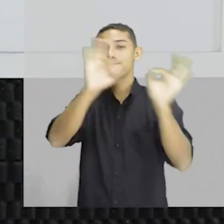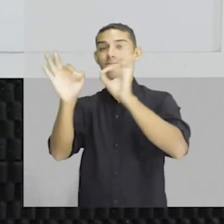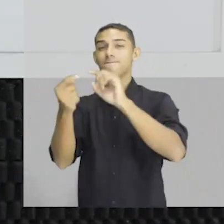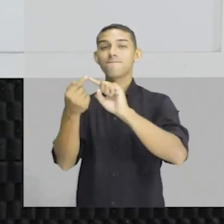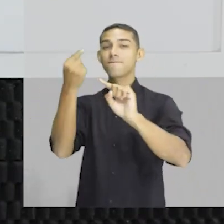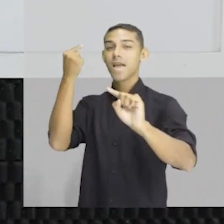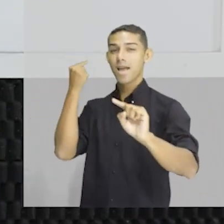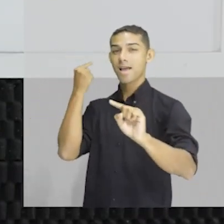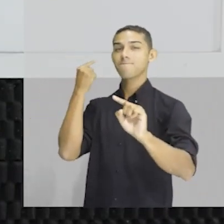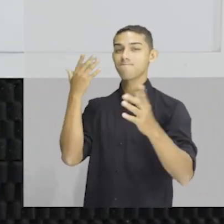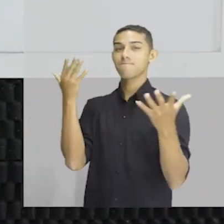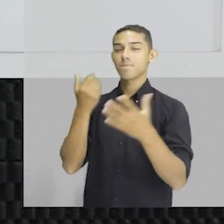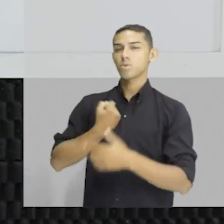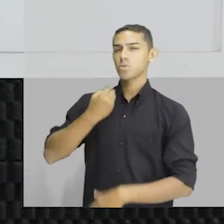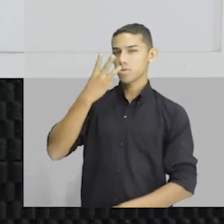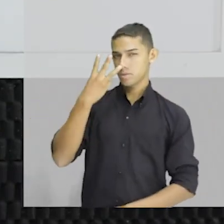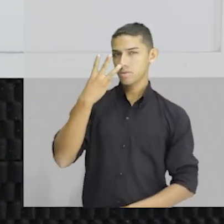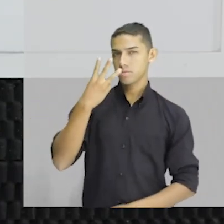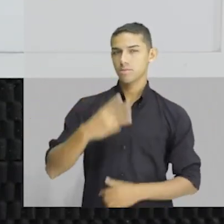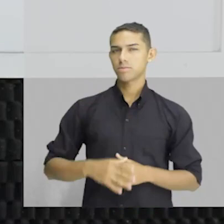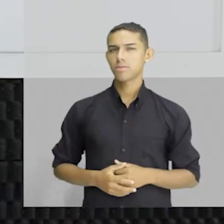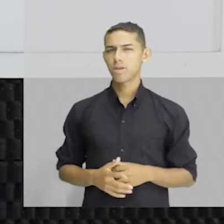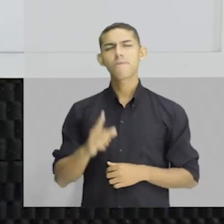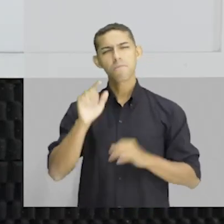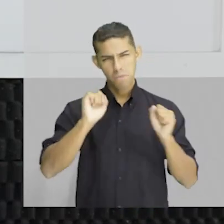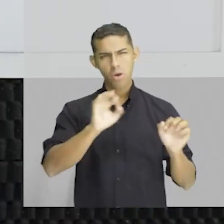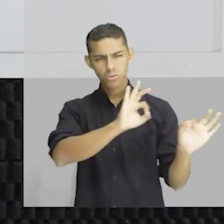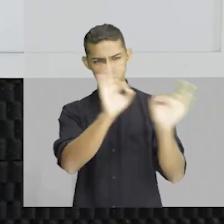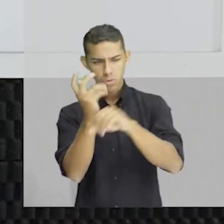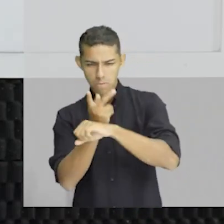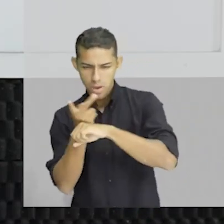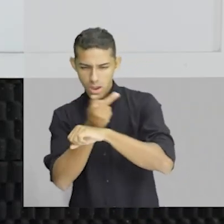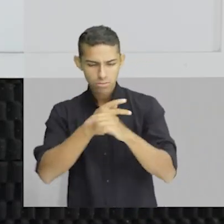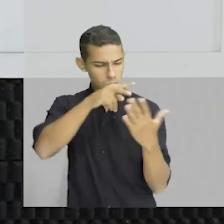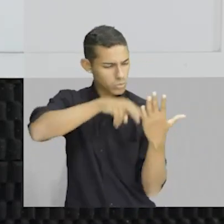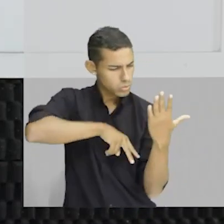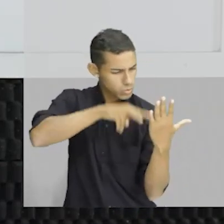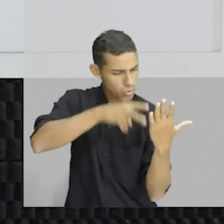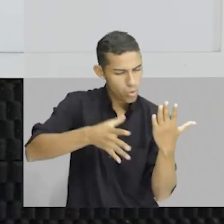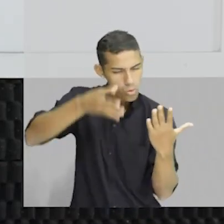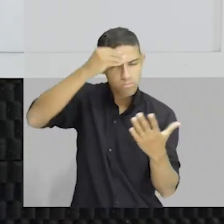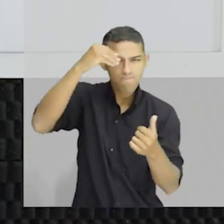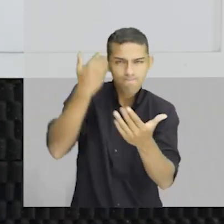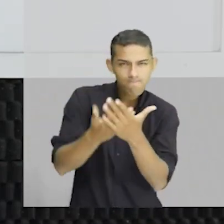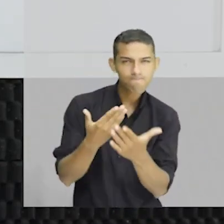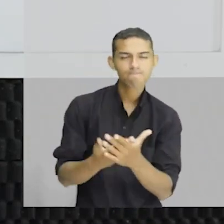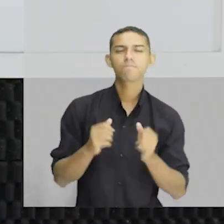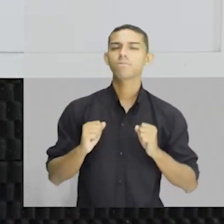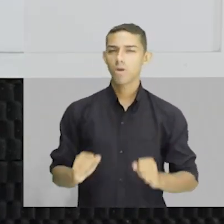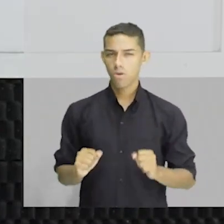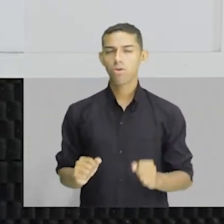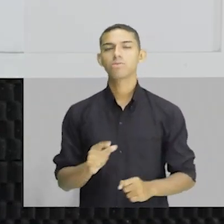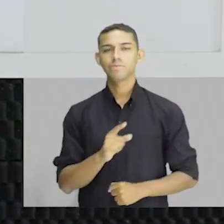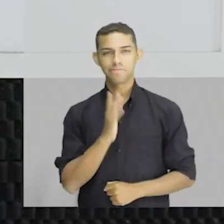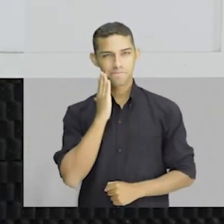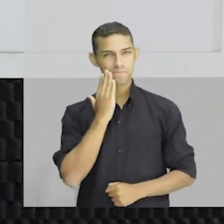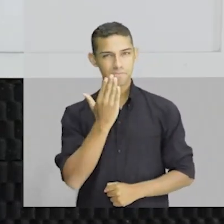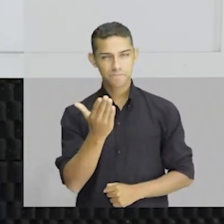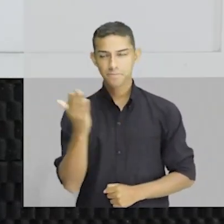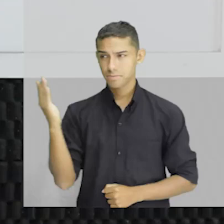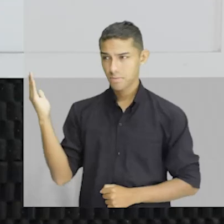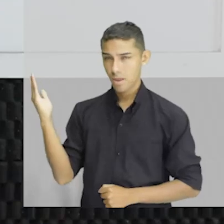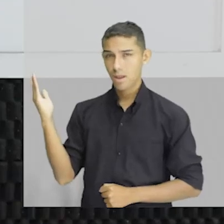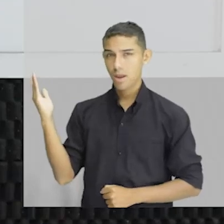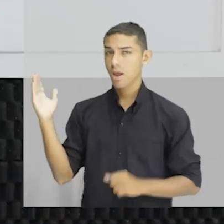no vídeo da questão número 3 você pode ir lá procurar e dar uma lida nesse vídeo aí dá uma olhada nesse vídeo melhor dizendo Tá bom então